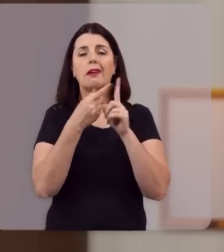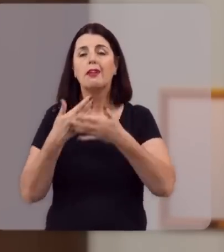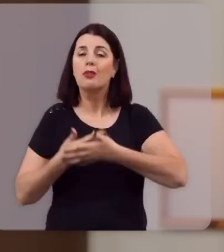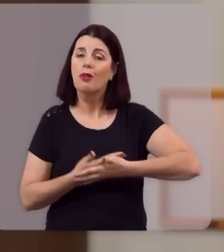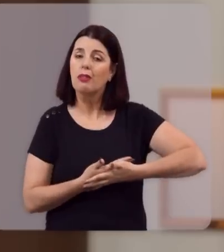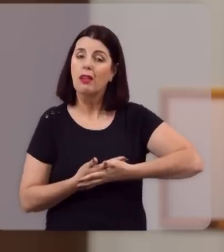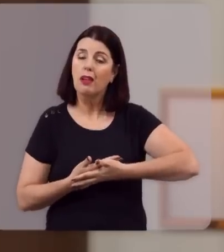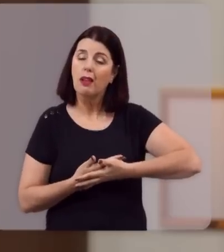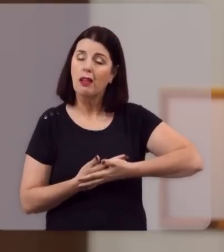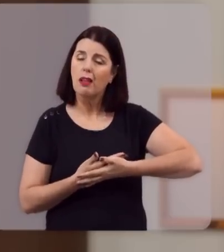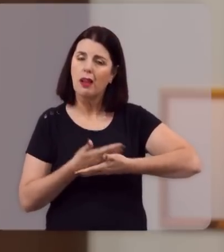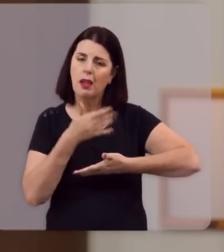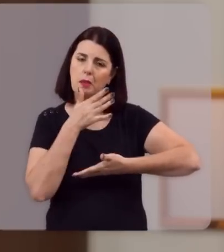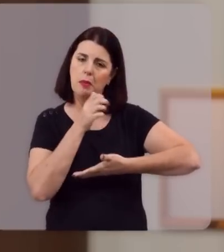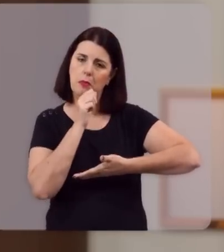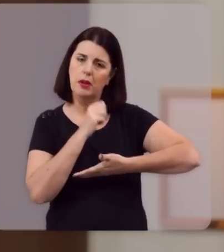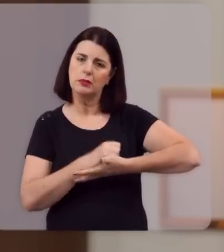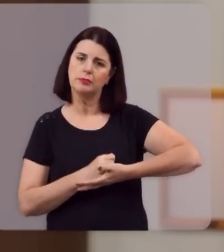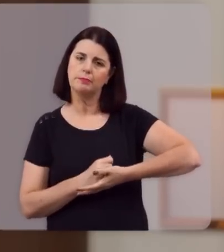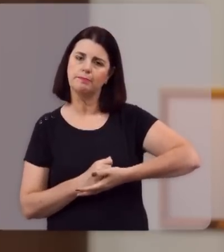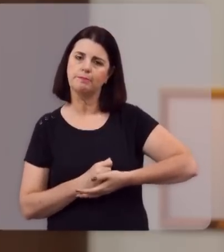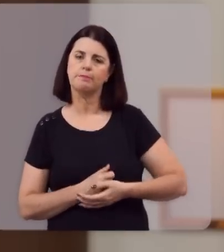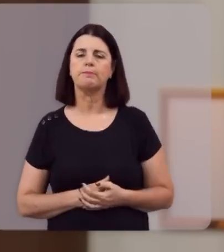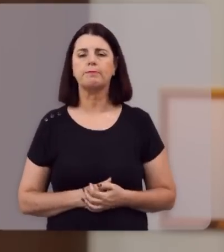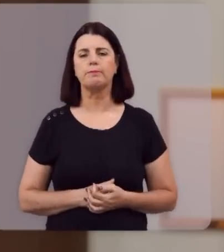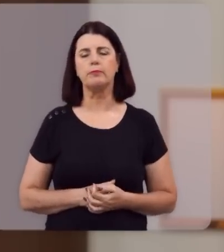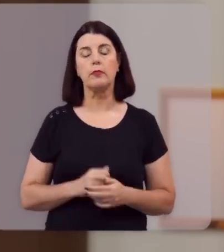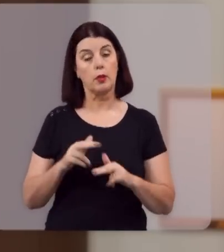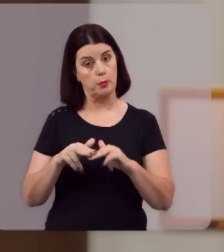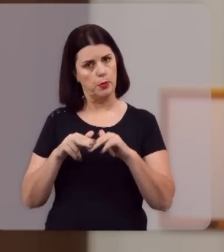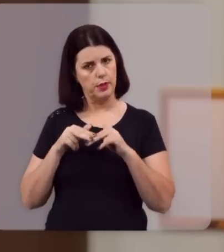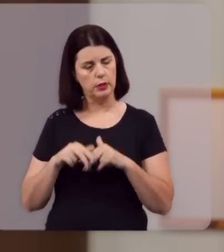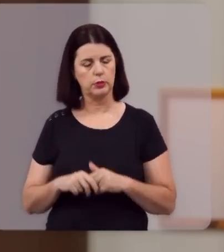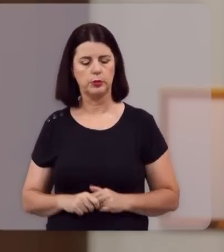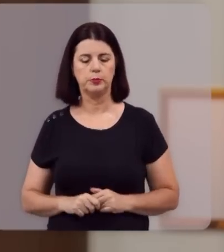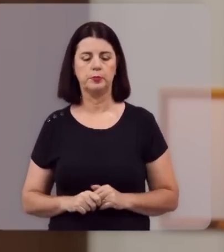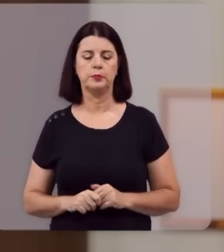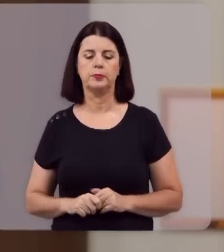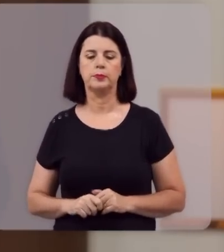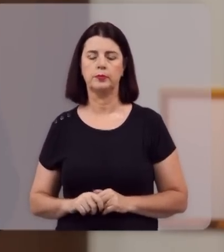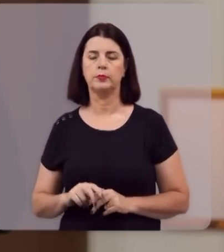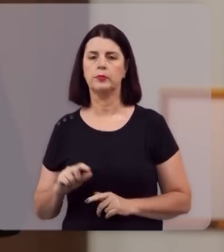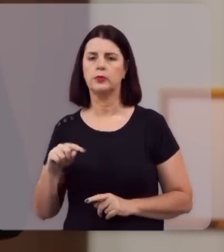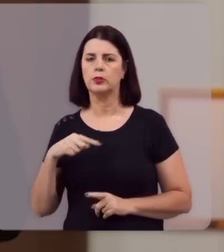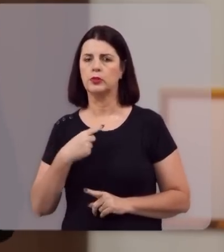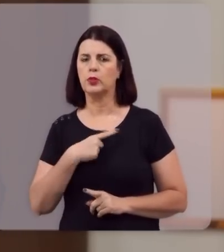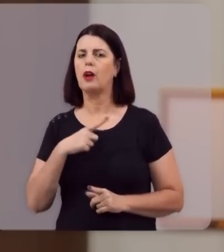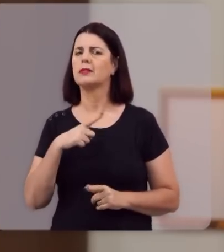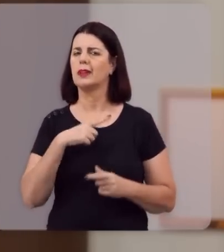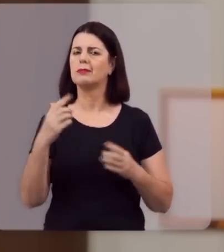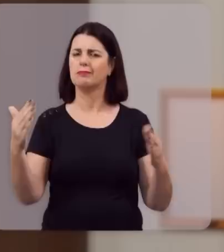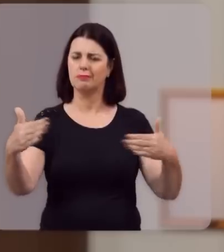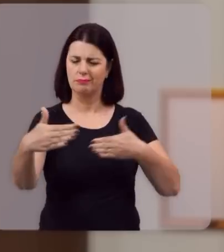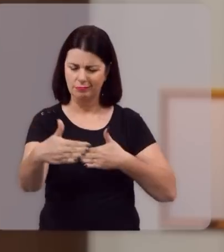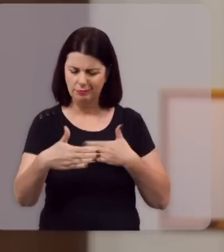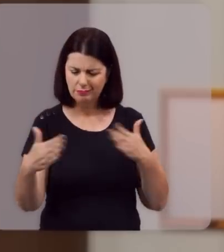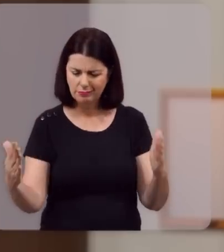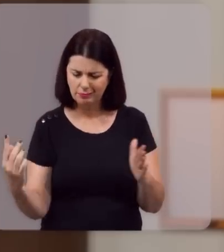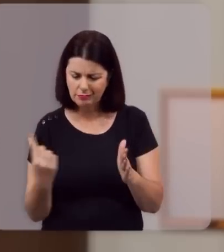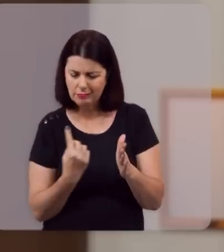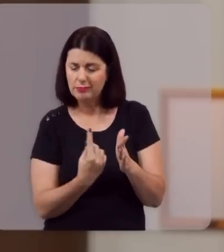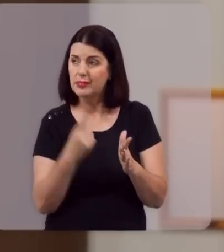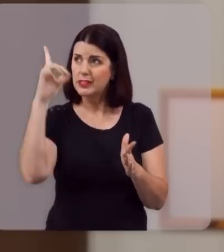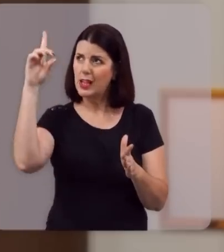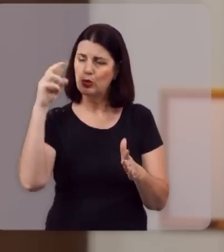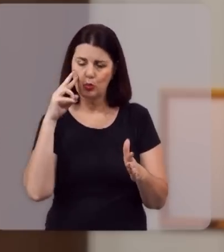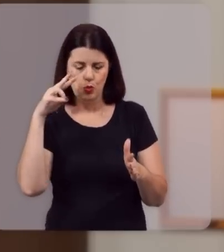um bebê no ventre da sua mãe portanto nós estamos encurralados sim